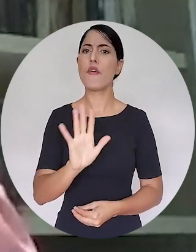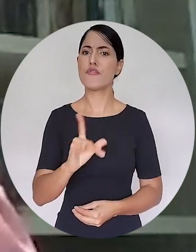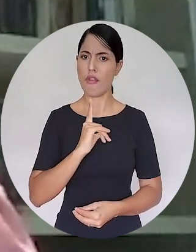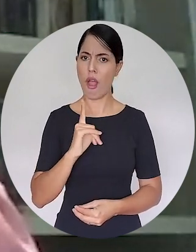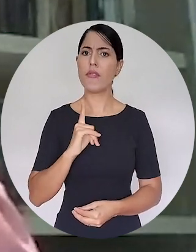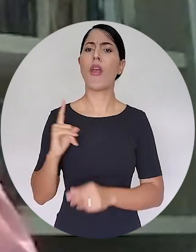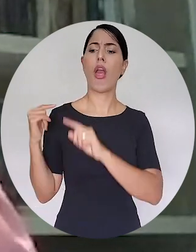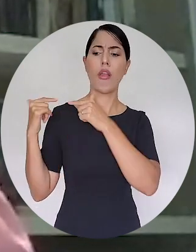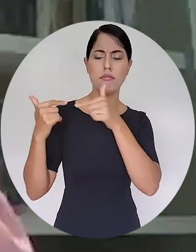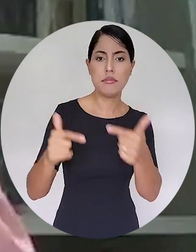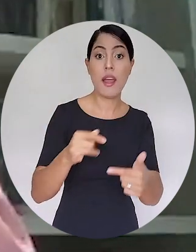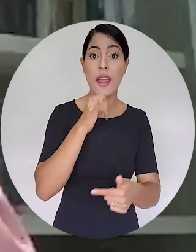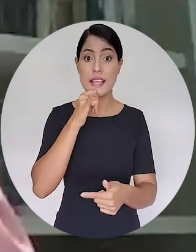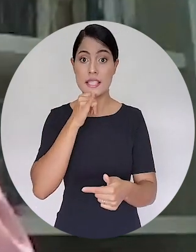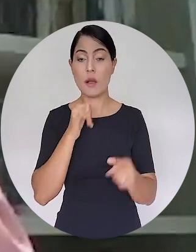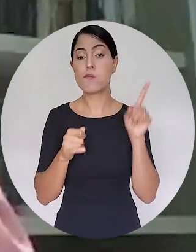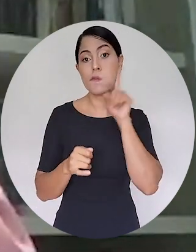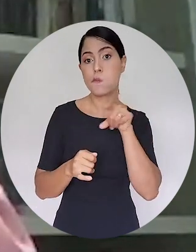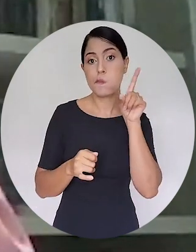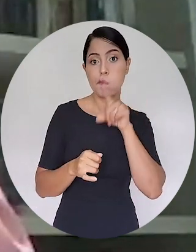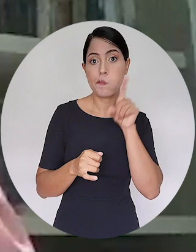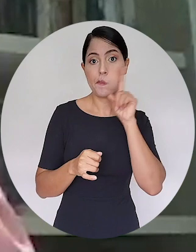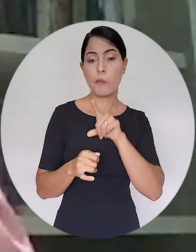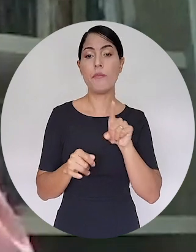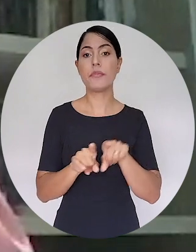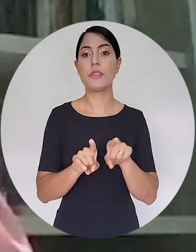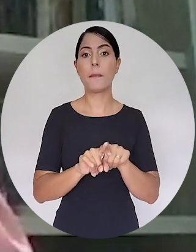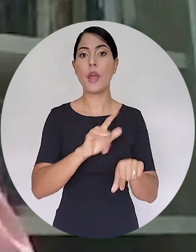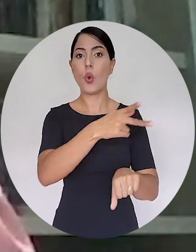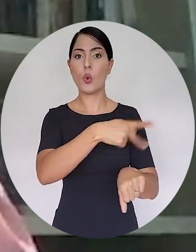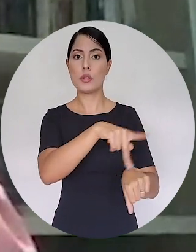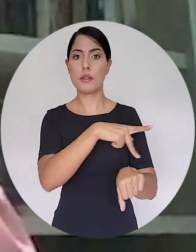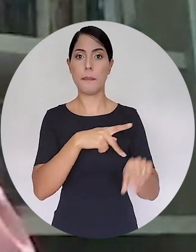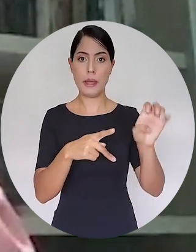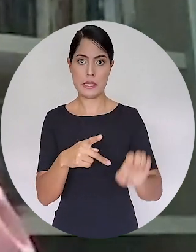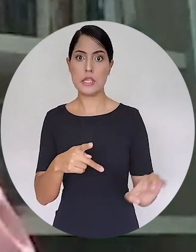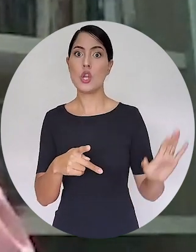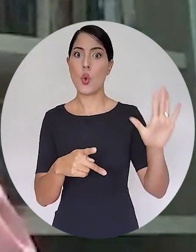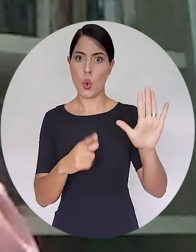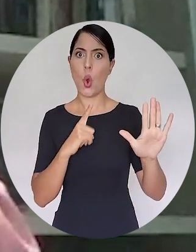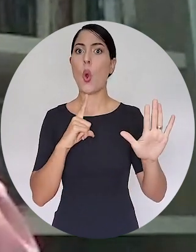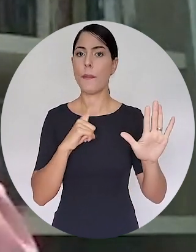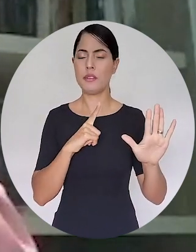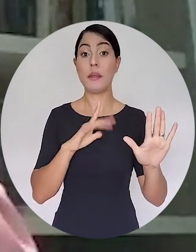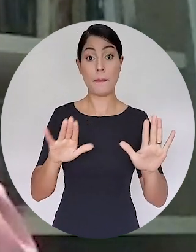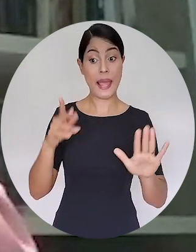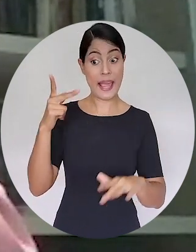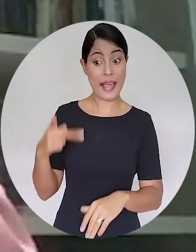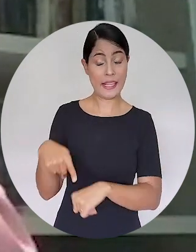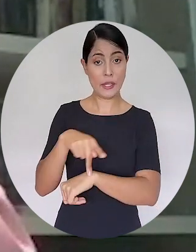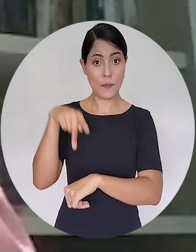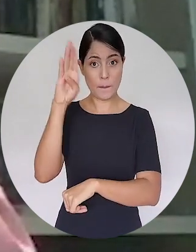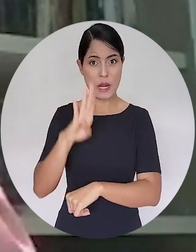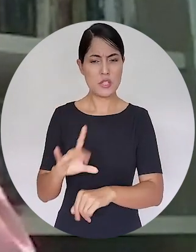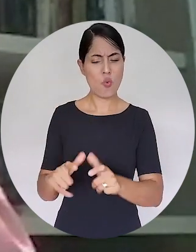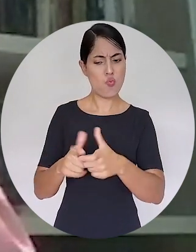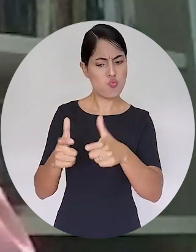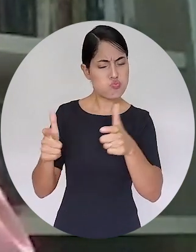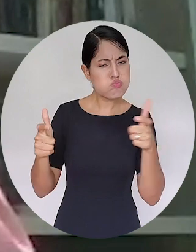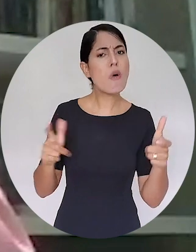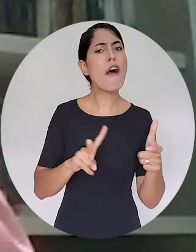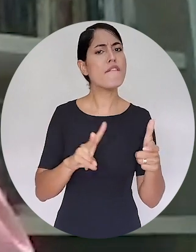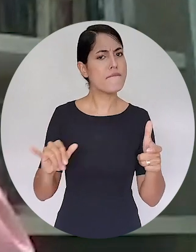países que já têm tradição em mediação, como os Estados Unidos, alguns países de Europa. E aqui no Brasil eu vejo